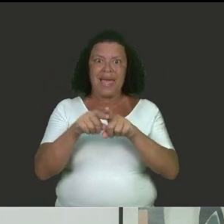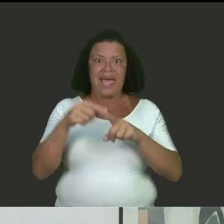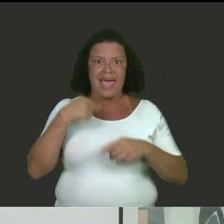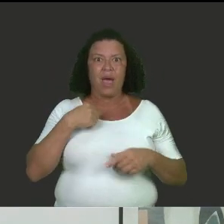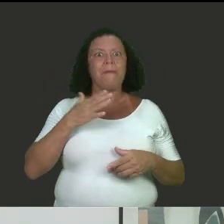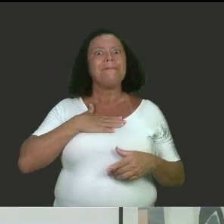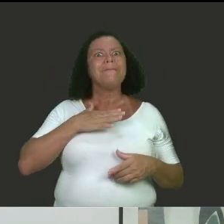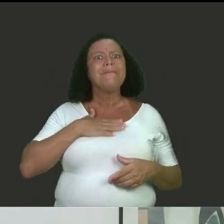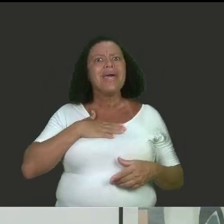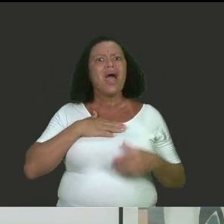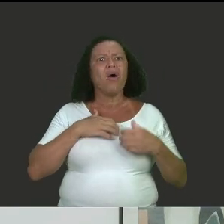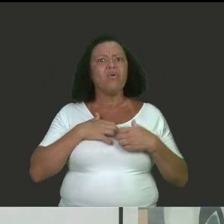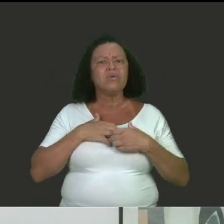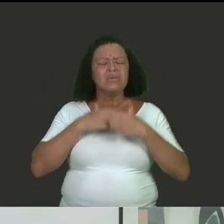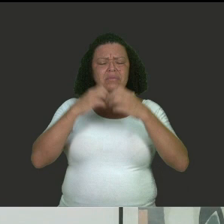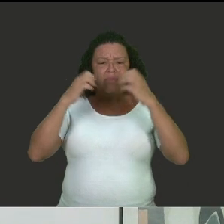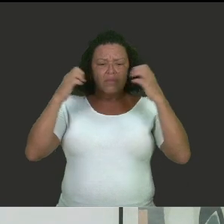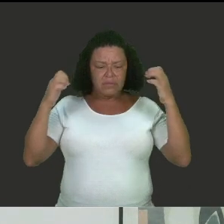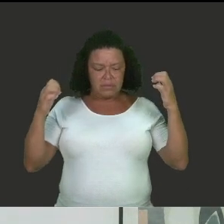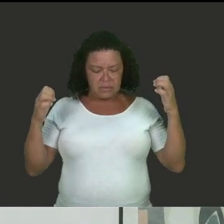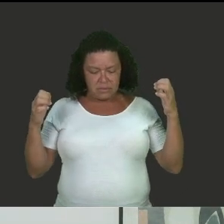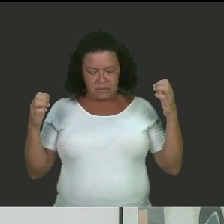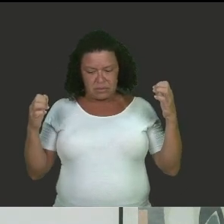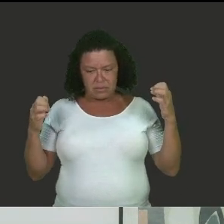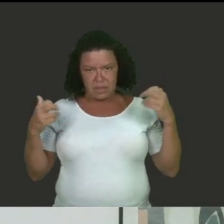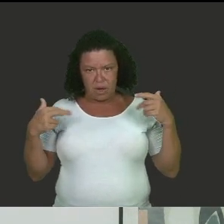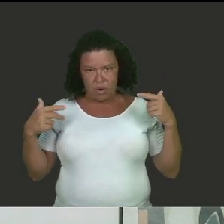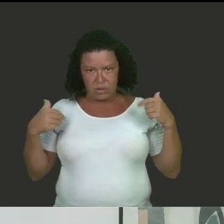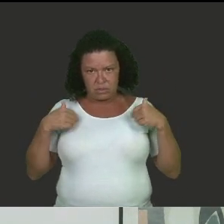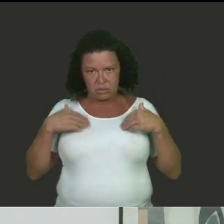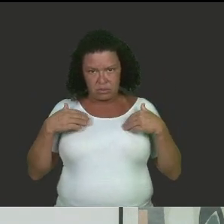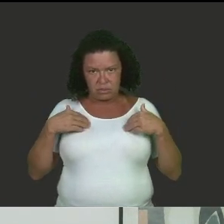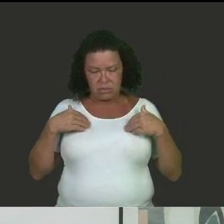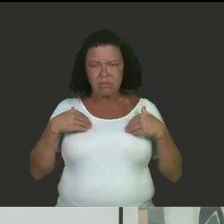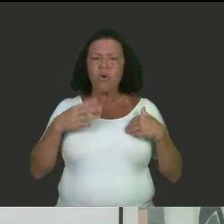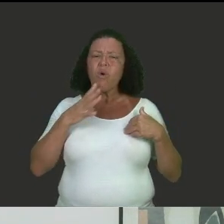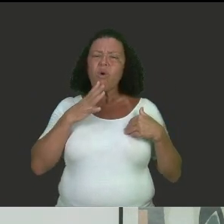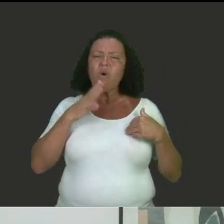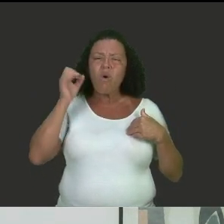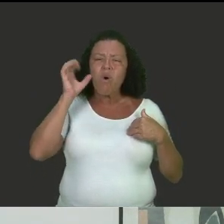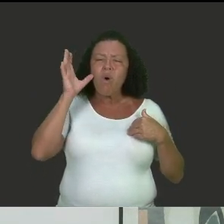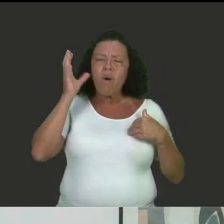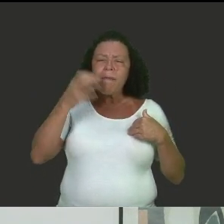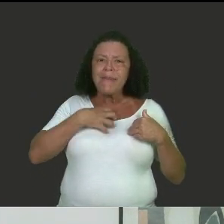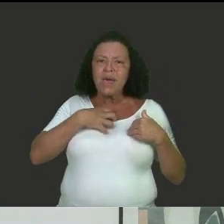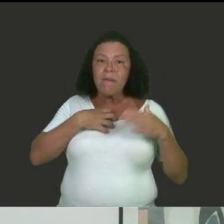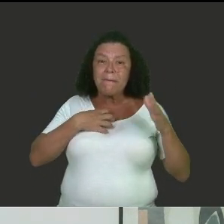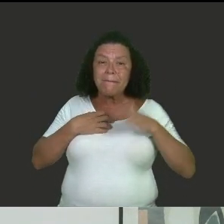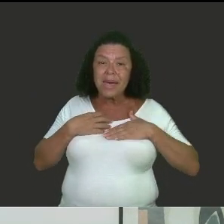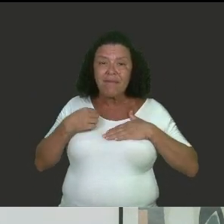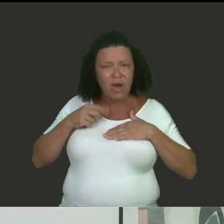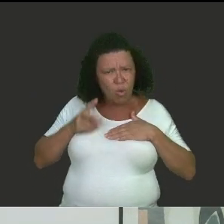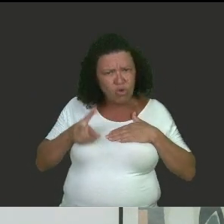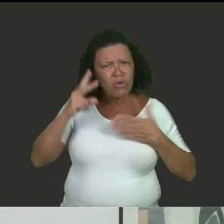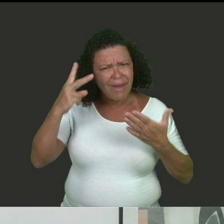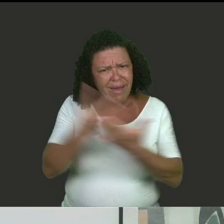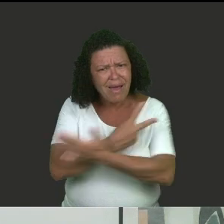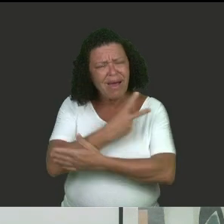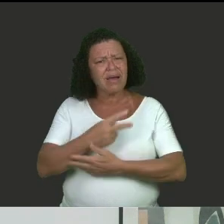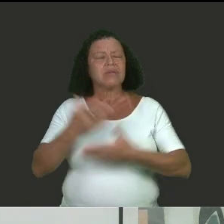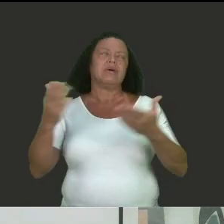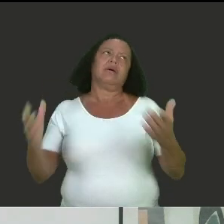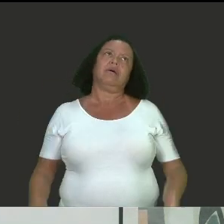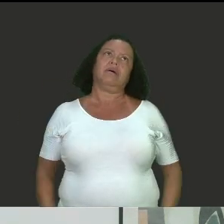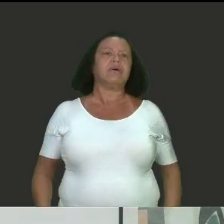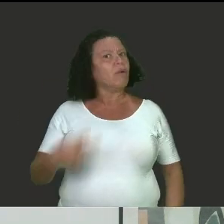autoconhecimento, nunca a gente vai conseguir melhorar e nunca a gente vai conseguir sair disso. A gente vai continuar errando, e a gente vai